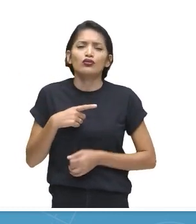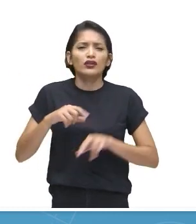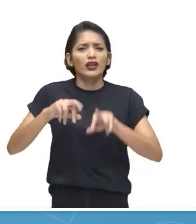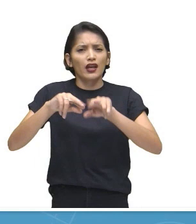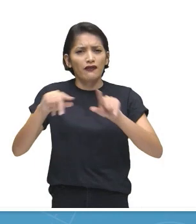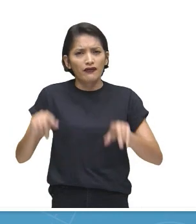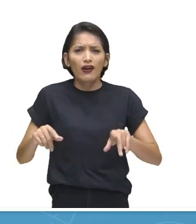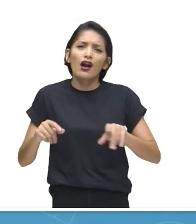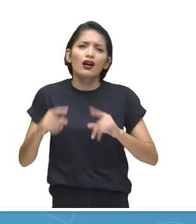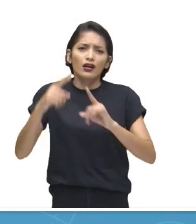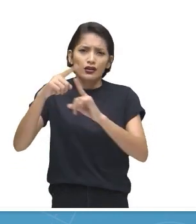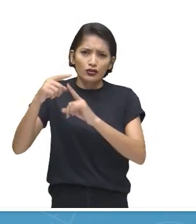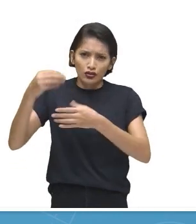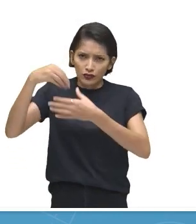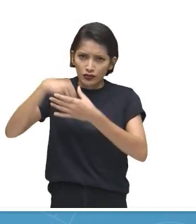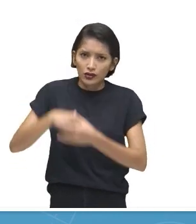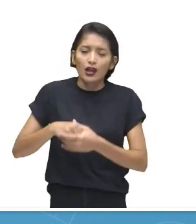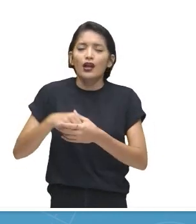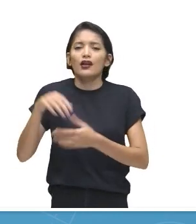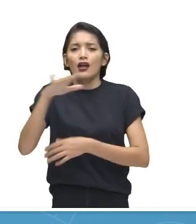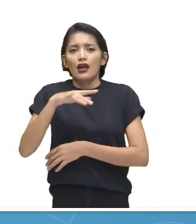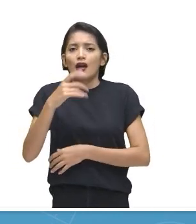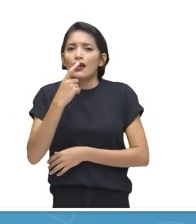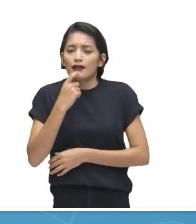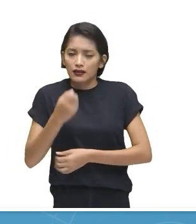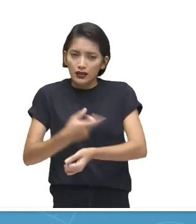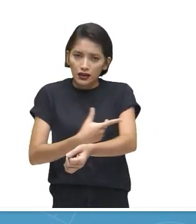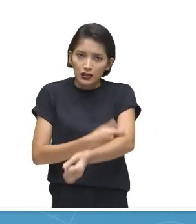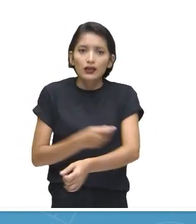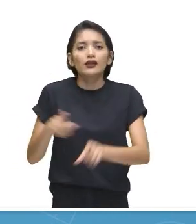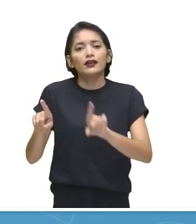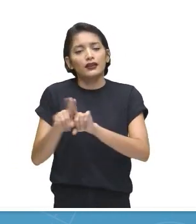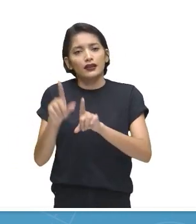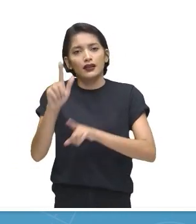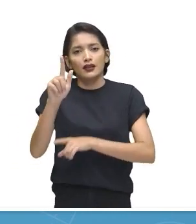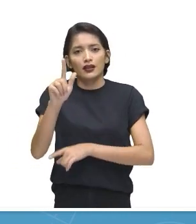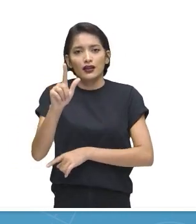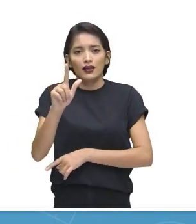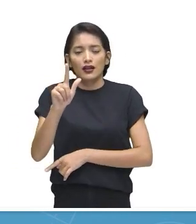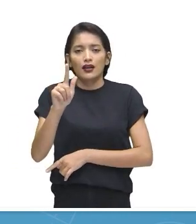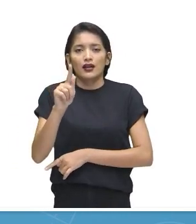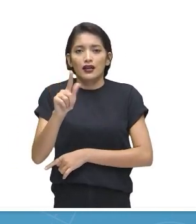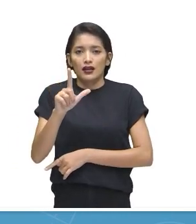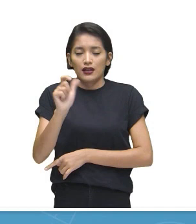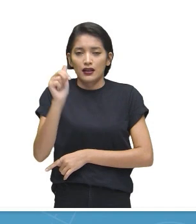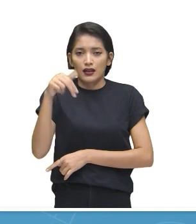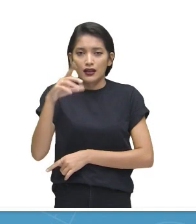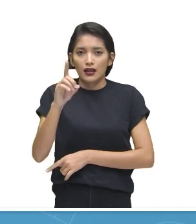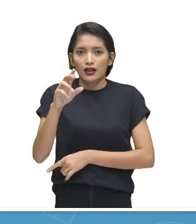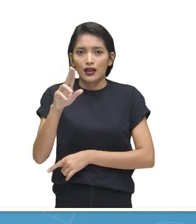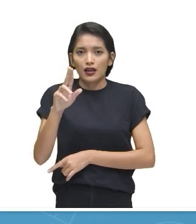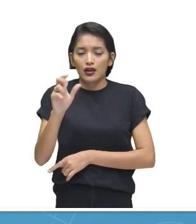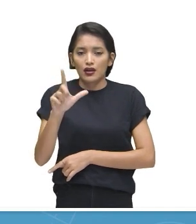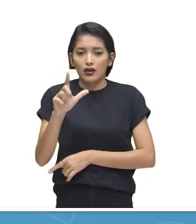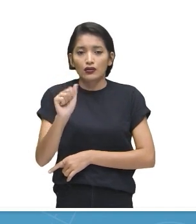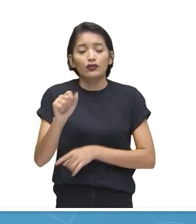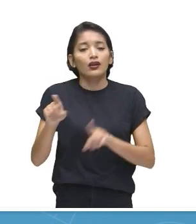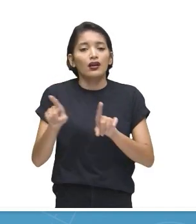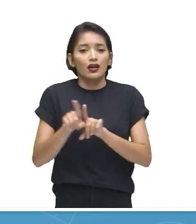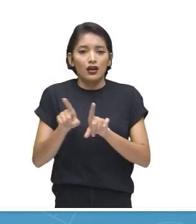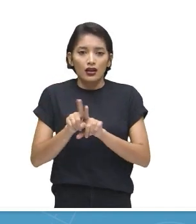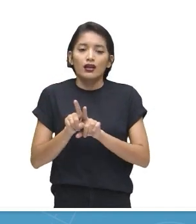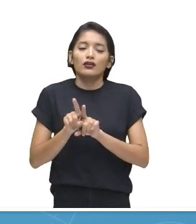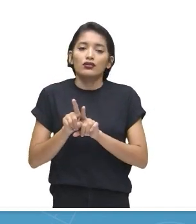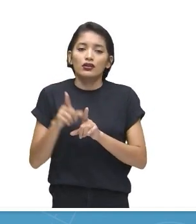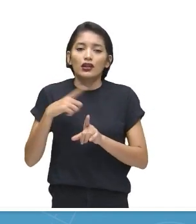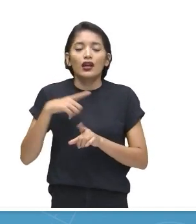as glândulas, os vasos sanguíneos, né? A gente viu aqui, ó, o folículo piloso, de onde nascem os pelos, né? As